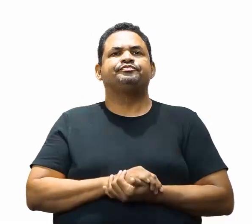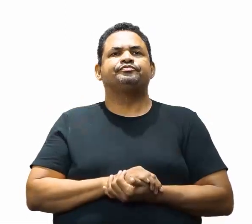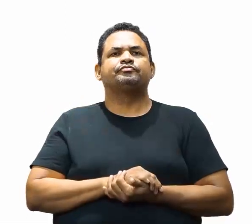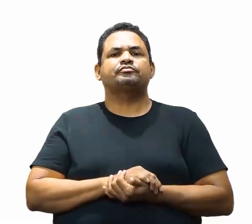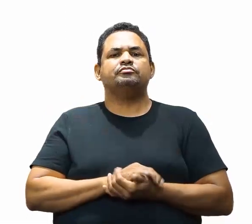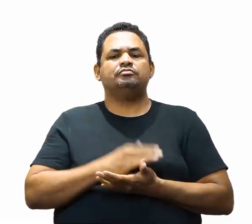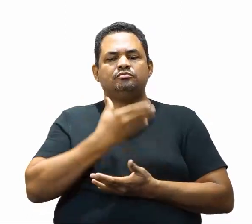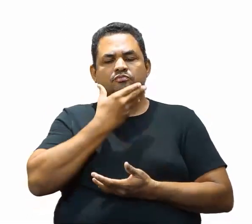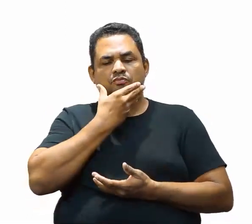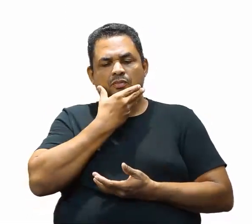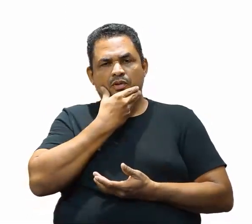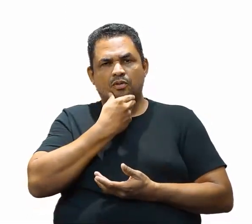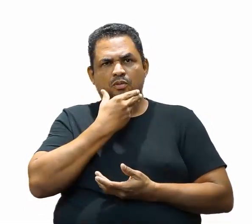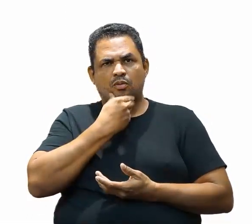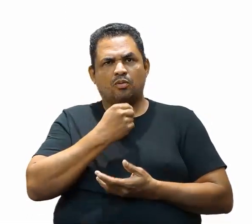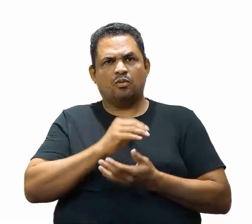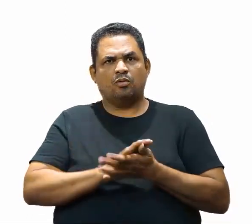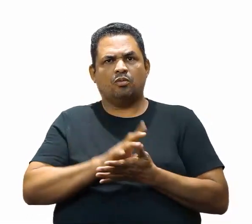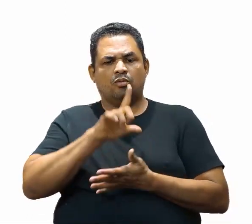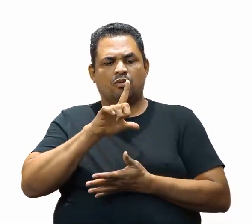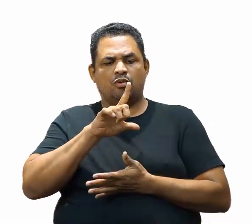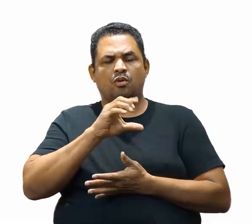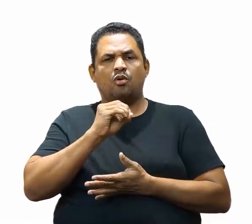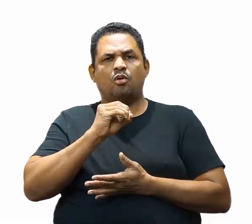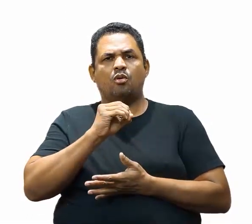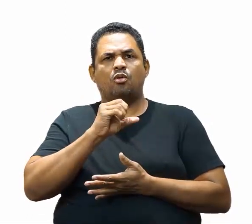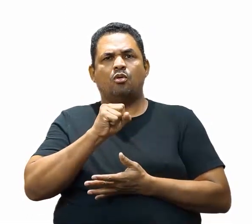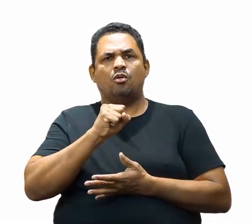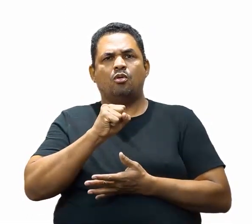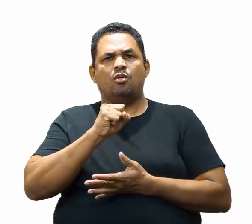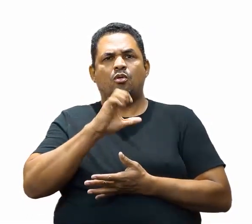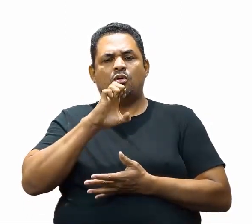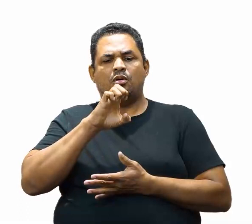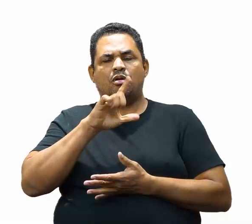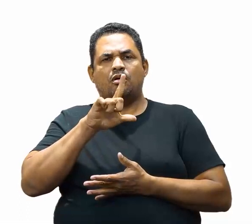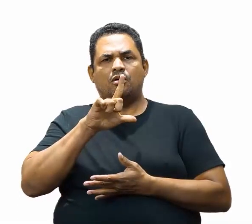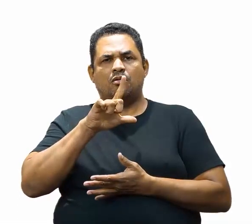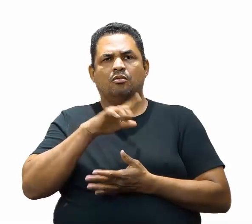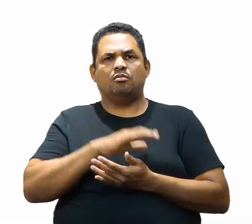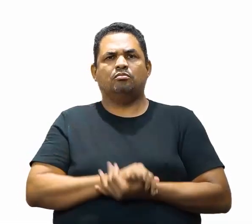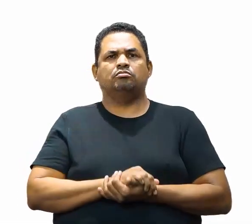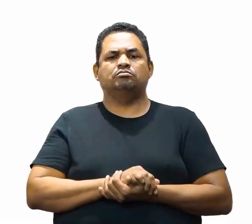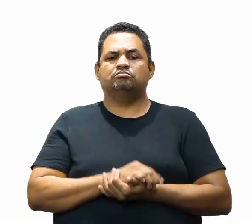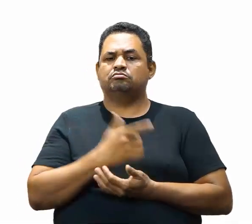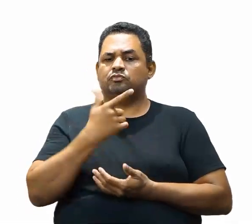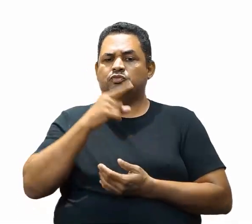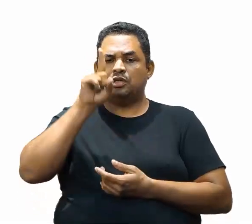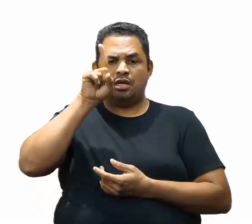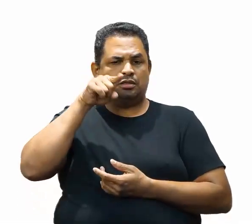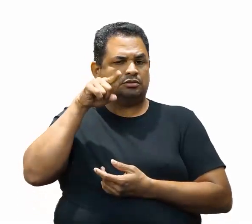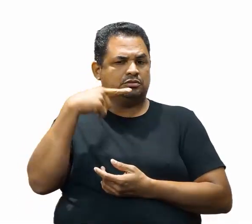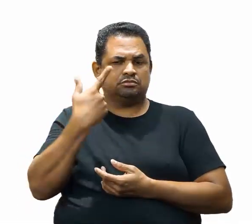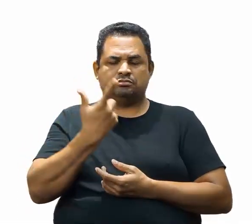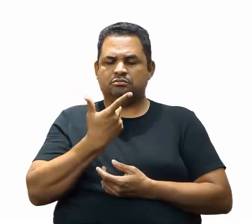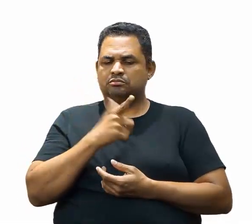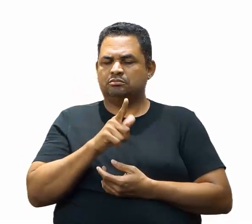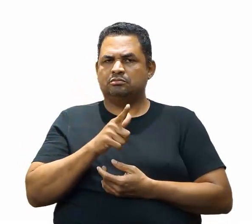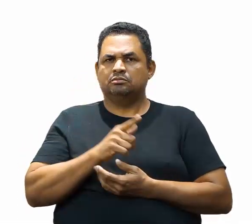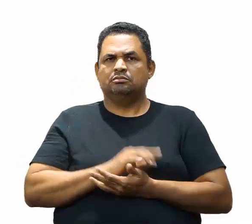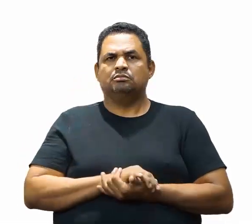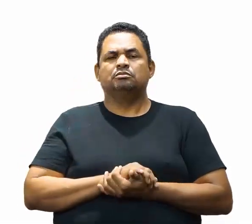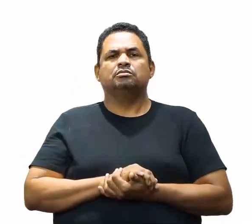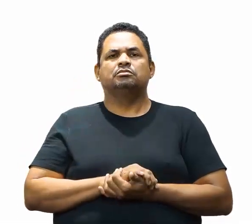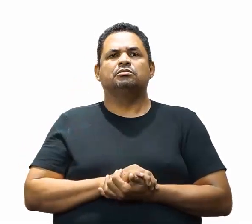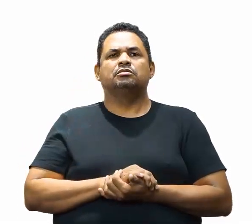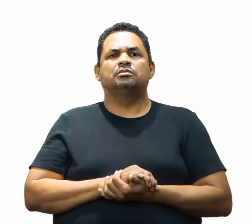masculino do los é ele. E sem acento, porque se for com acento, vocês vão lembrar